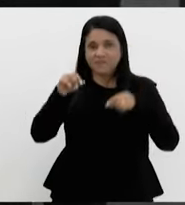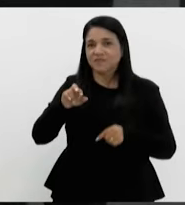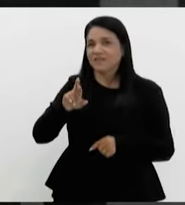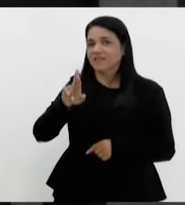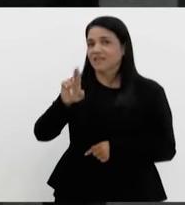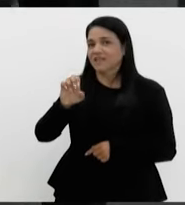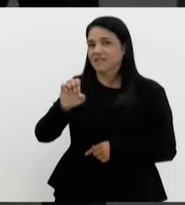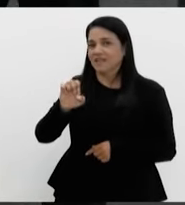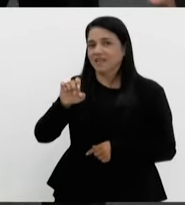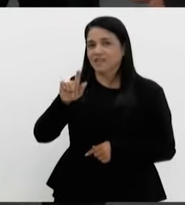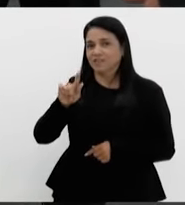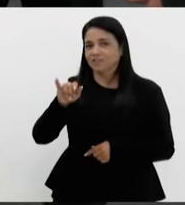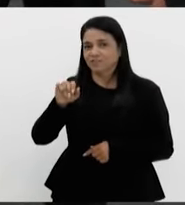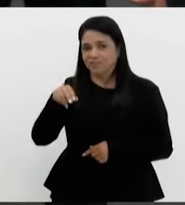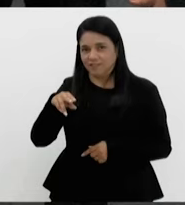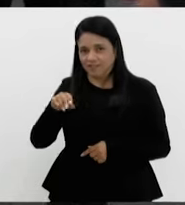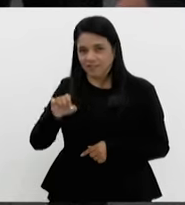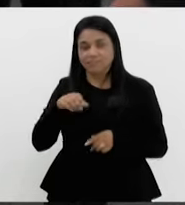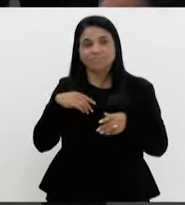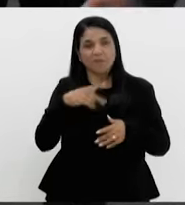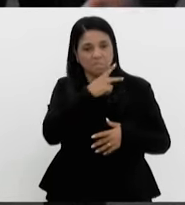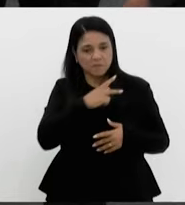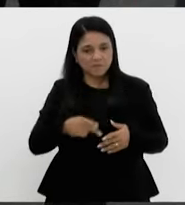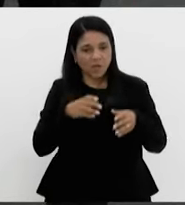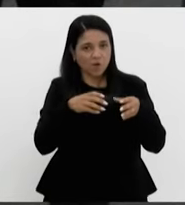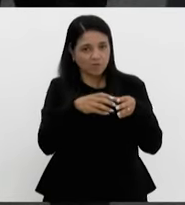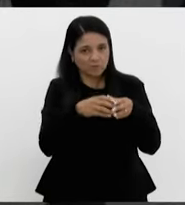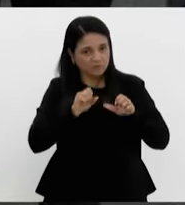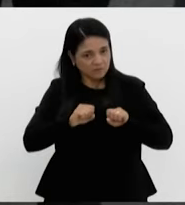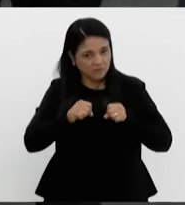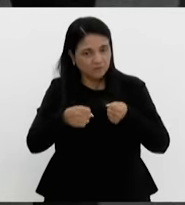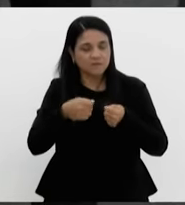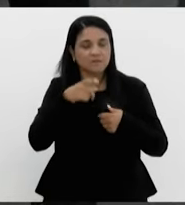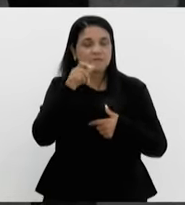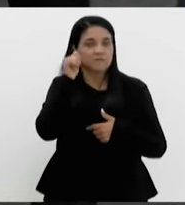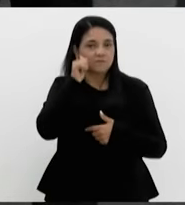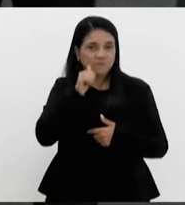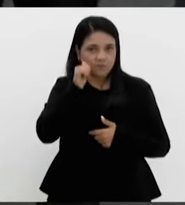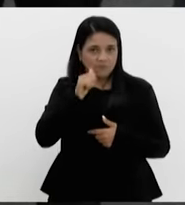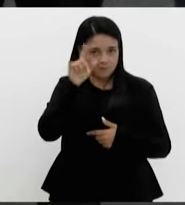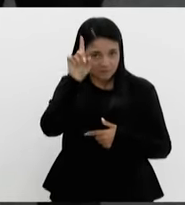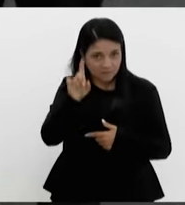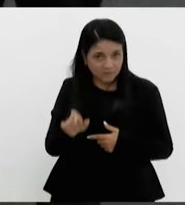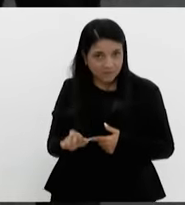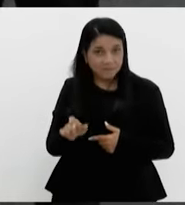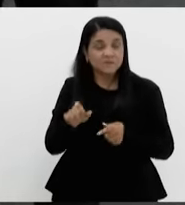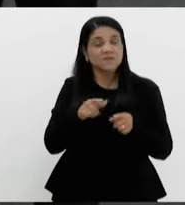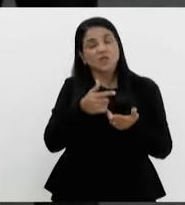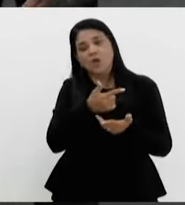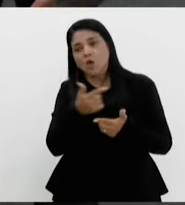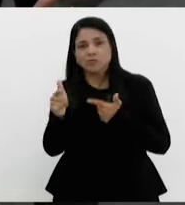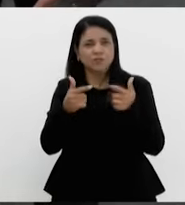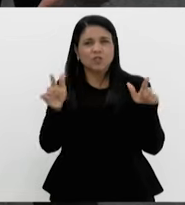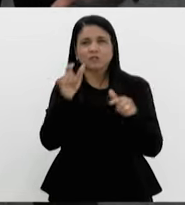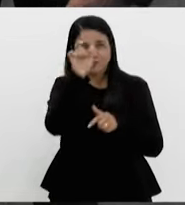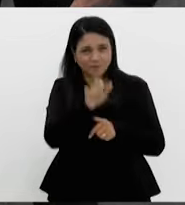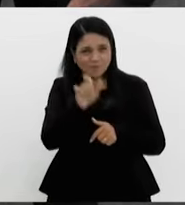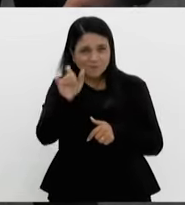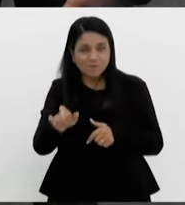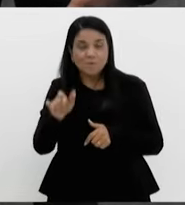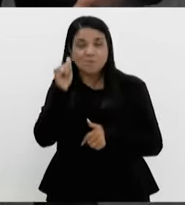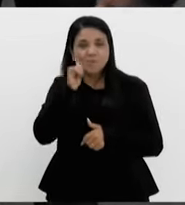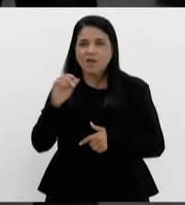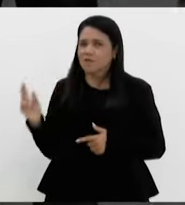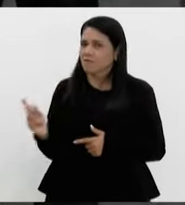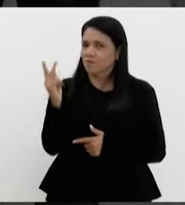que presidiu por alguns anos a Comissão de Defesa dos Direitos da Mulher, enfim, entre outras mulheres tão valorosas para